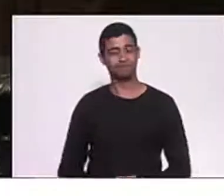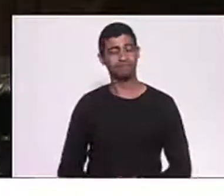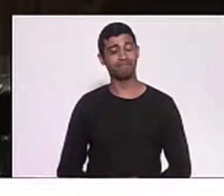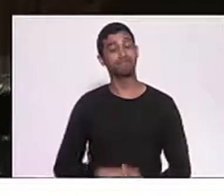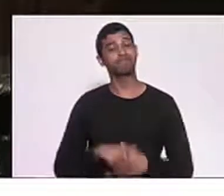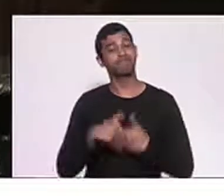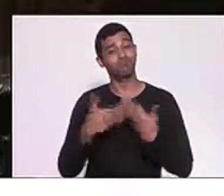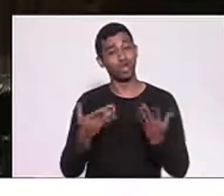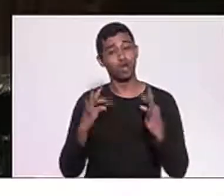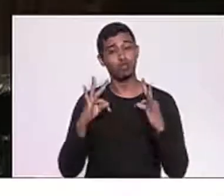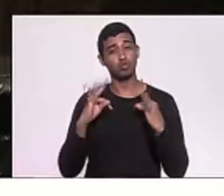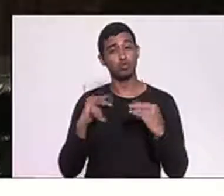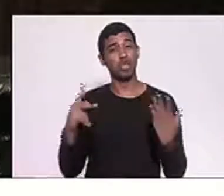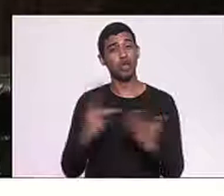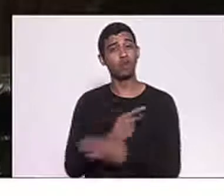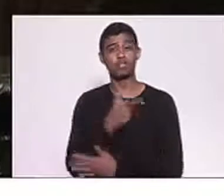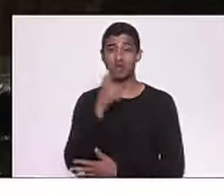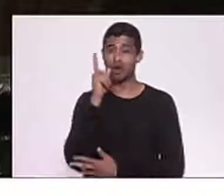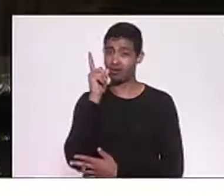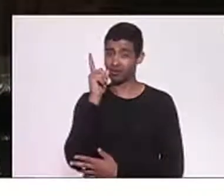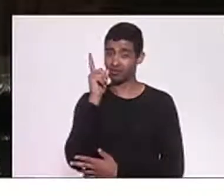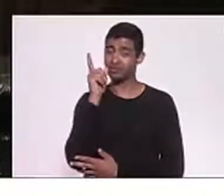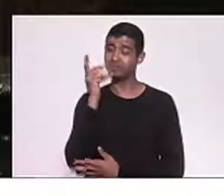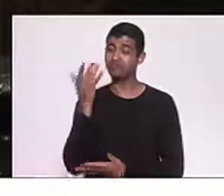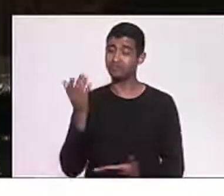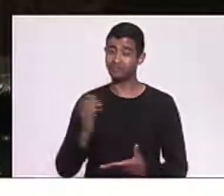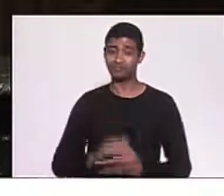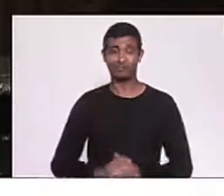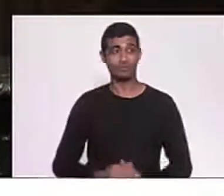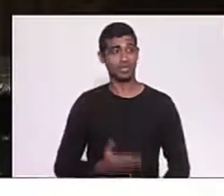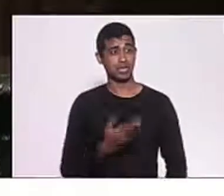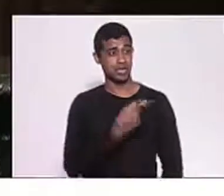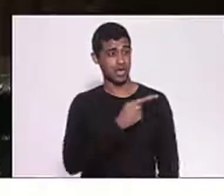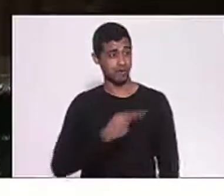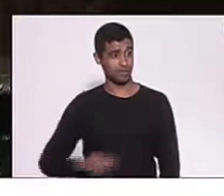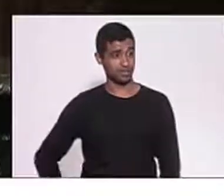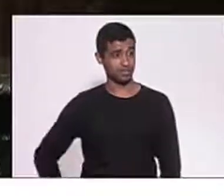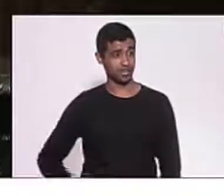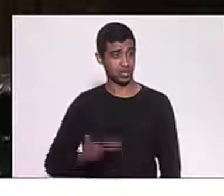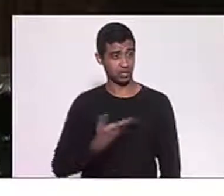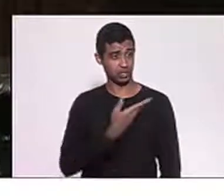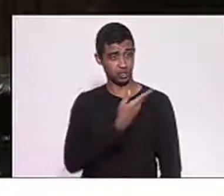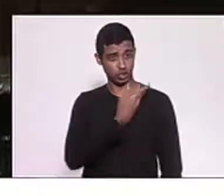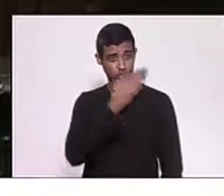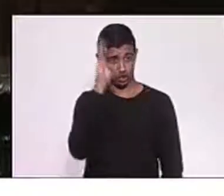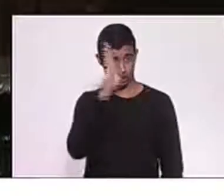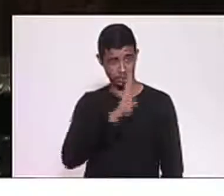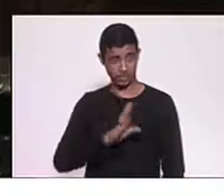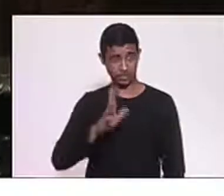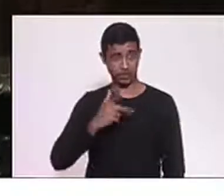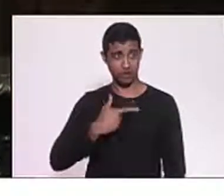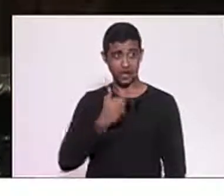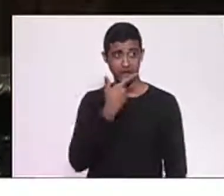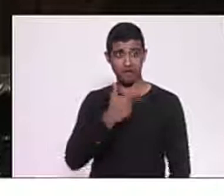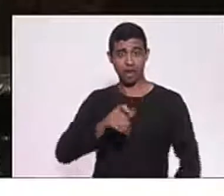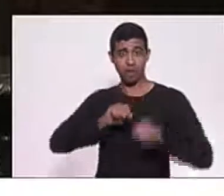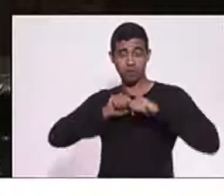Então, isso tudo aconteceu no dia de ontem. E o presidente da República diz que o